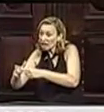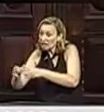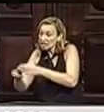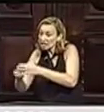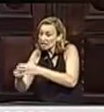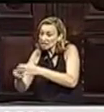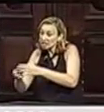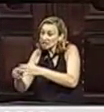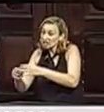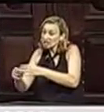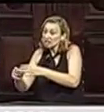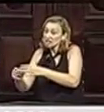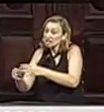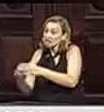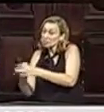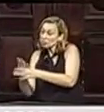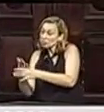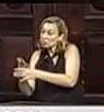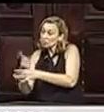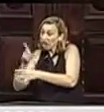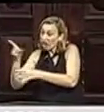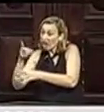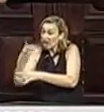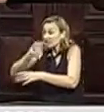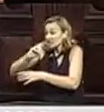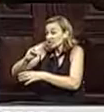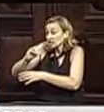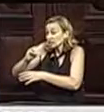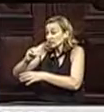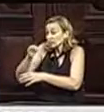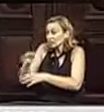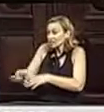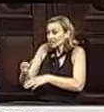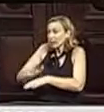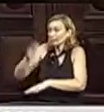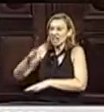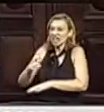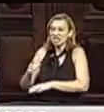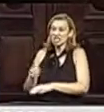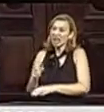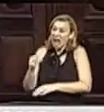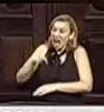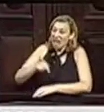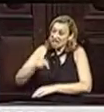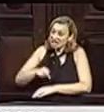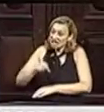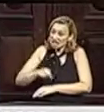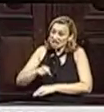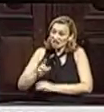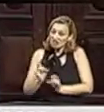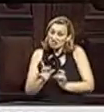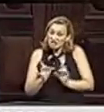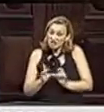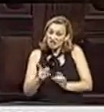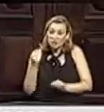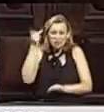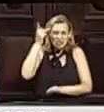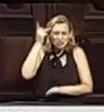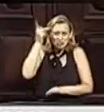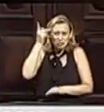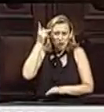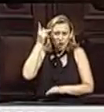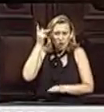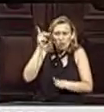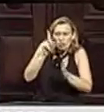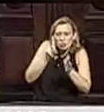Então, o gás que é produzido aqui vai para São Paulo com menor preço. O consumidor do estado do Rio de Janeiro paga mais. Na